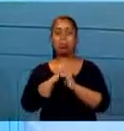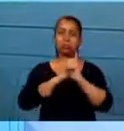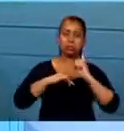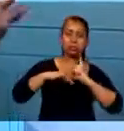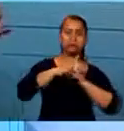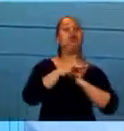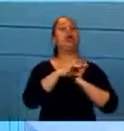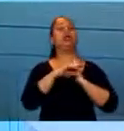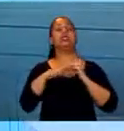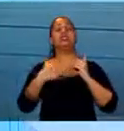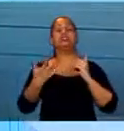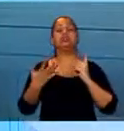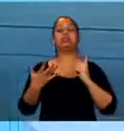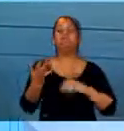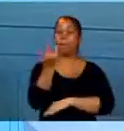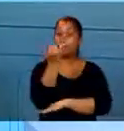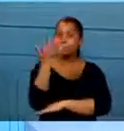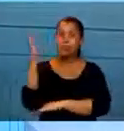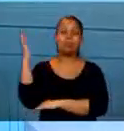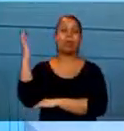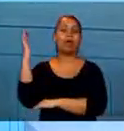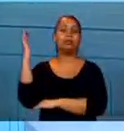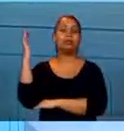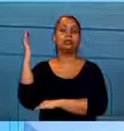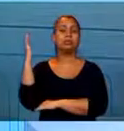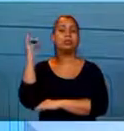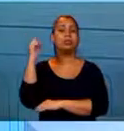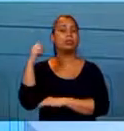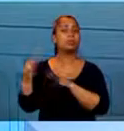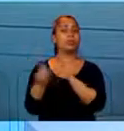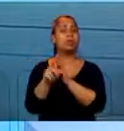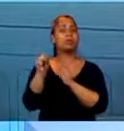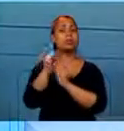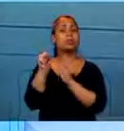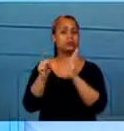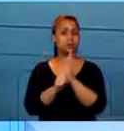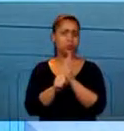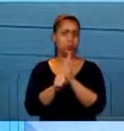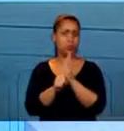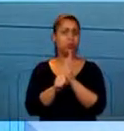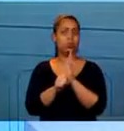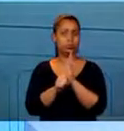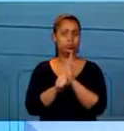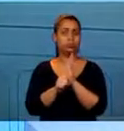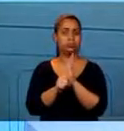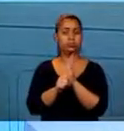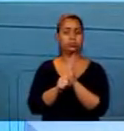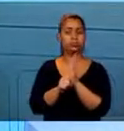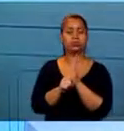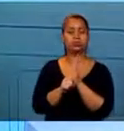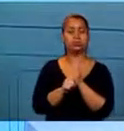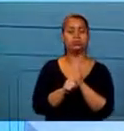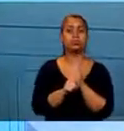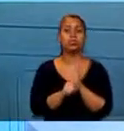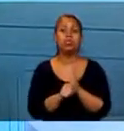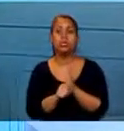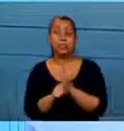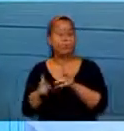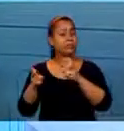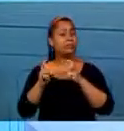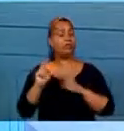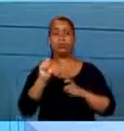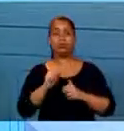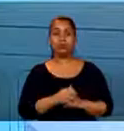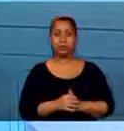sociais, ambientais, para o século, recuperando o meio ambiente.